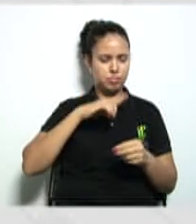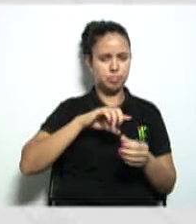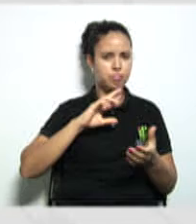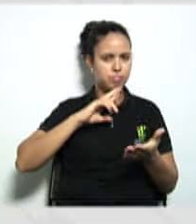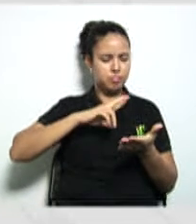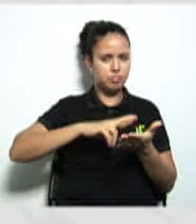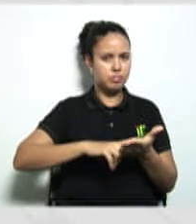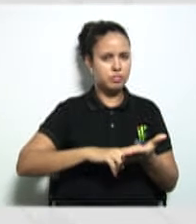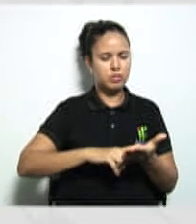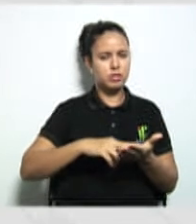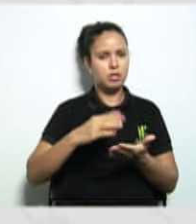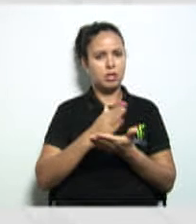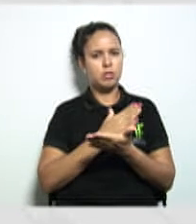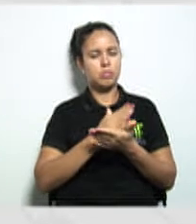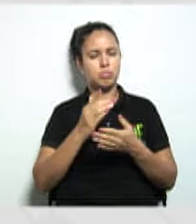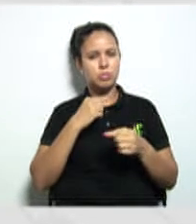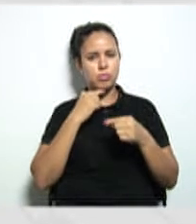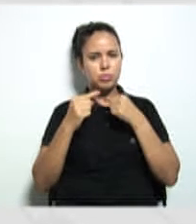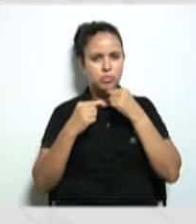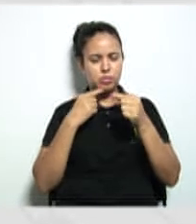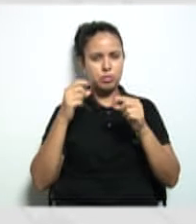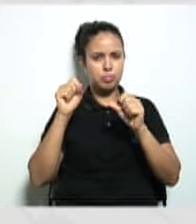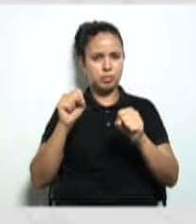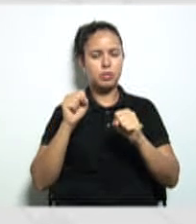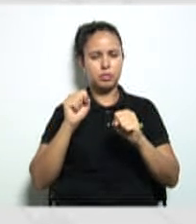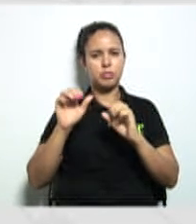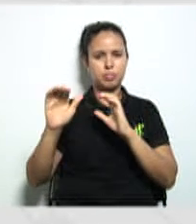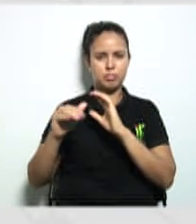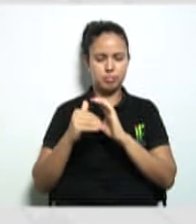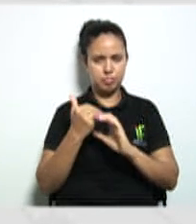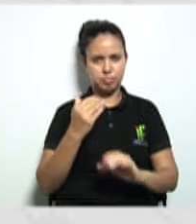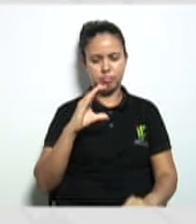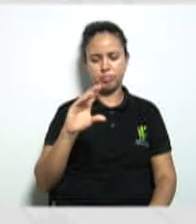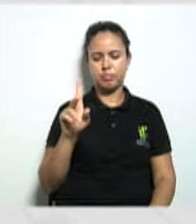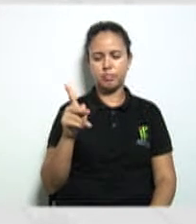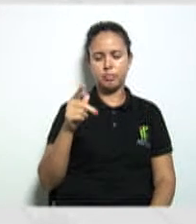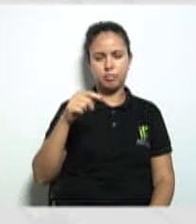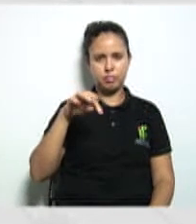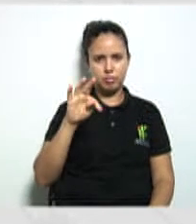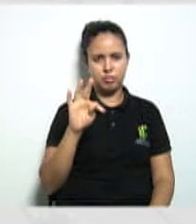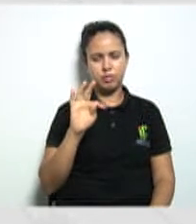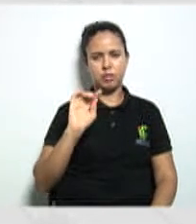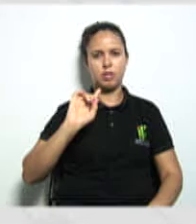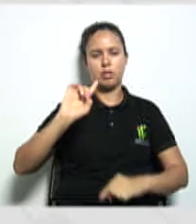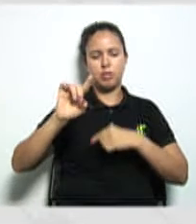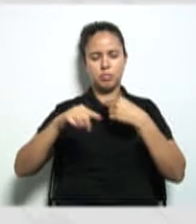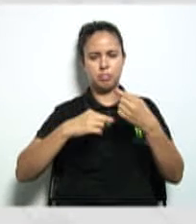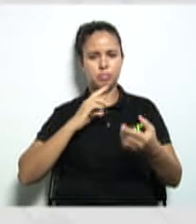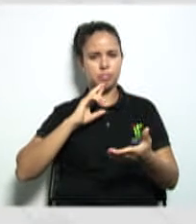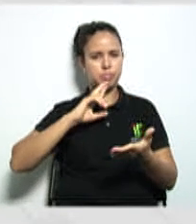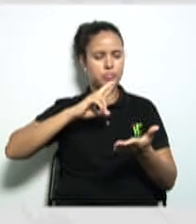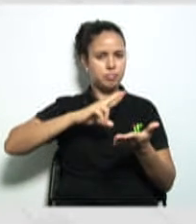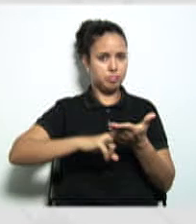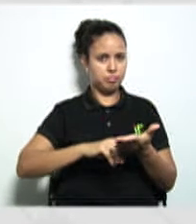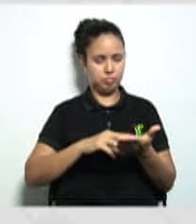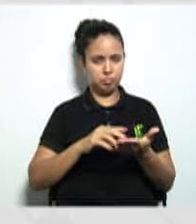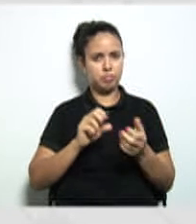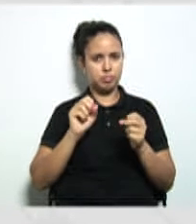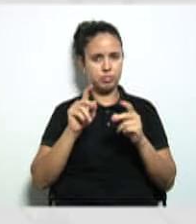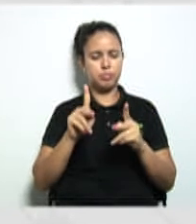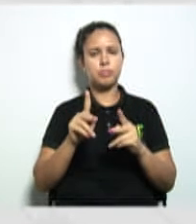questão número 1? Só é mandar um recadinho aqui no chat, tá? Que assim que eu terminar a correção eu vou verificar. Olha